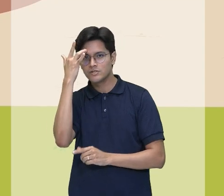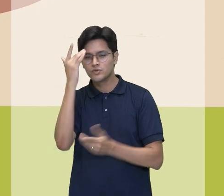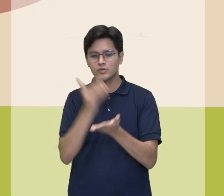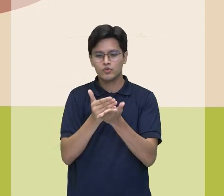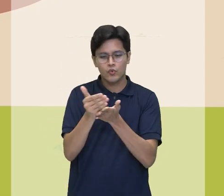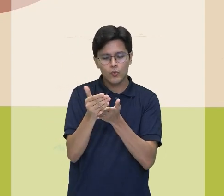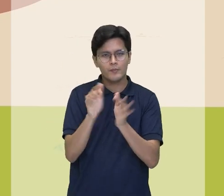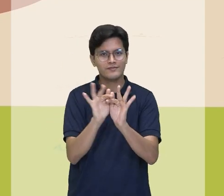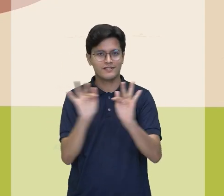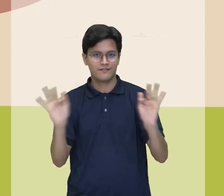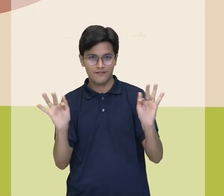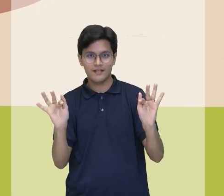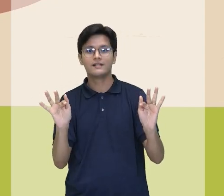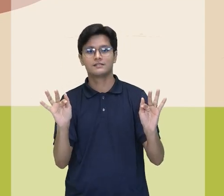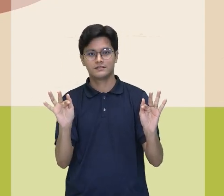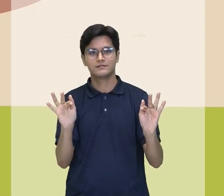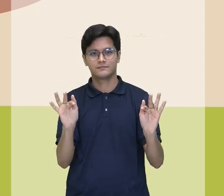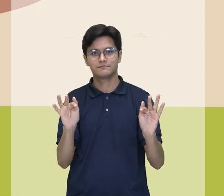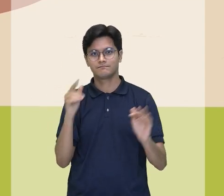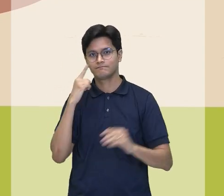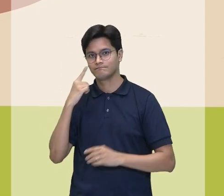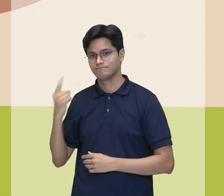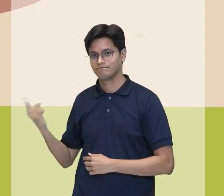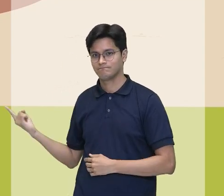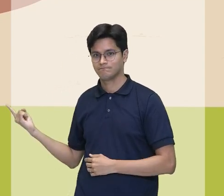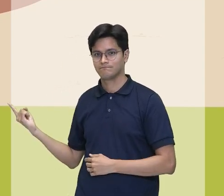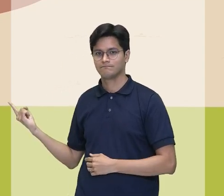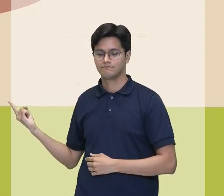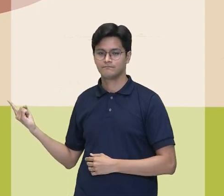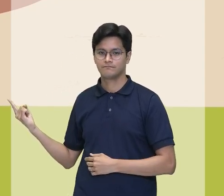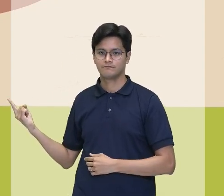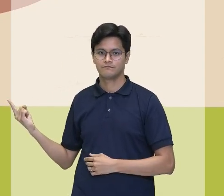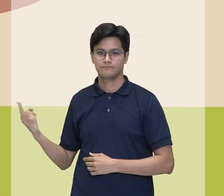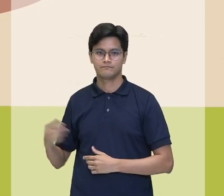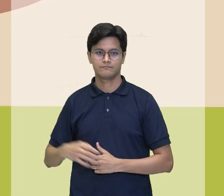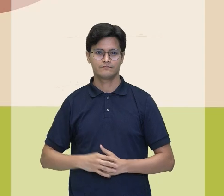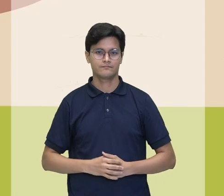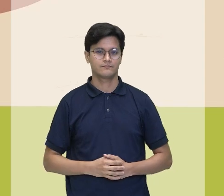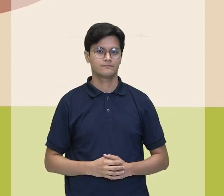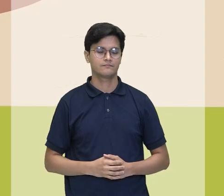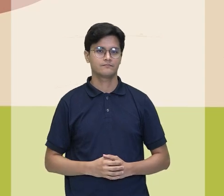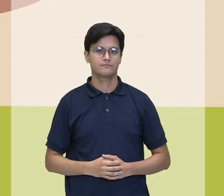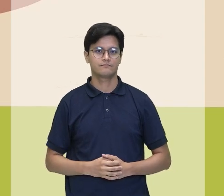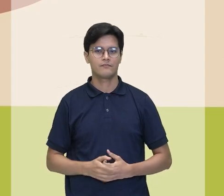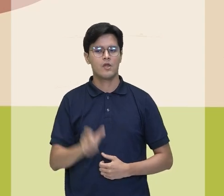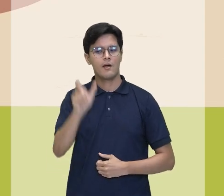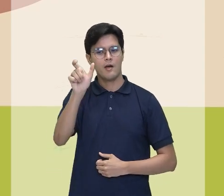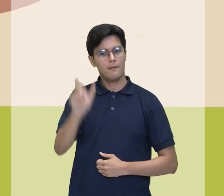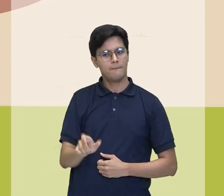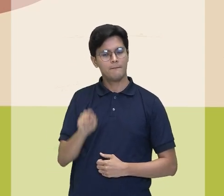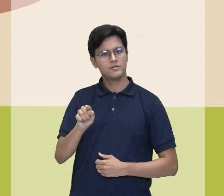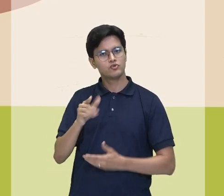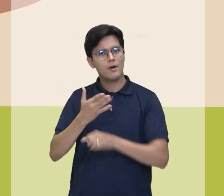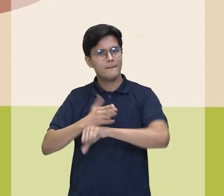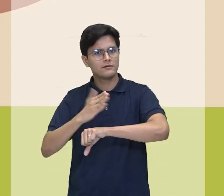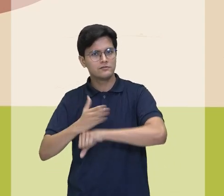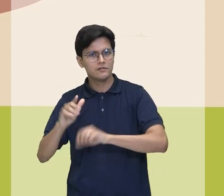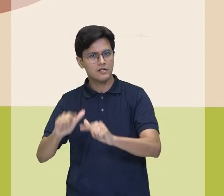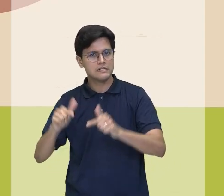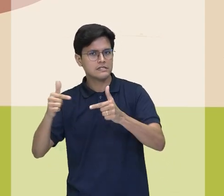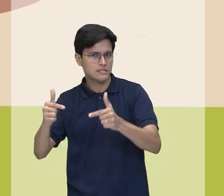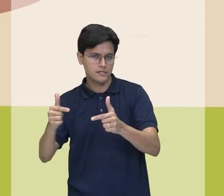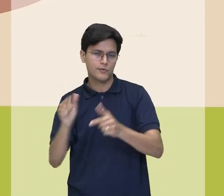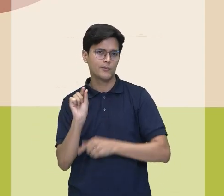a conheço. Potira and Sammy like her. Quem é que está praticando a ação? A Potira e o Sammy. Eles